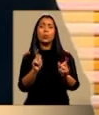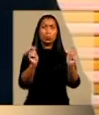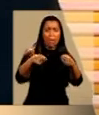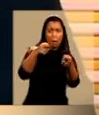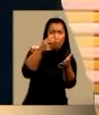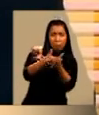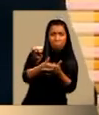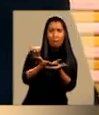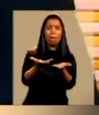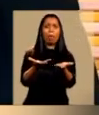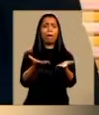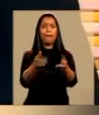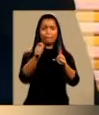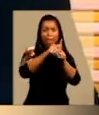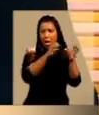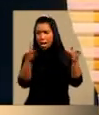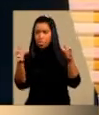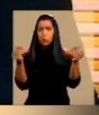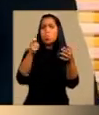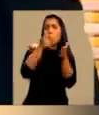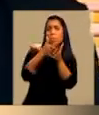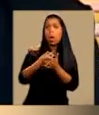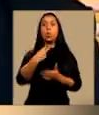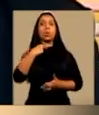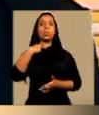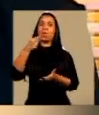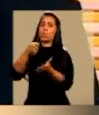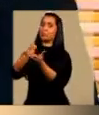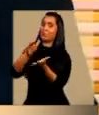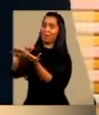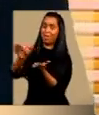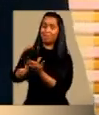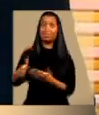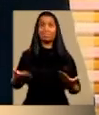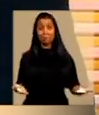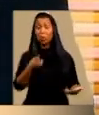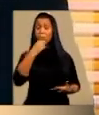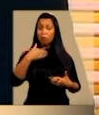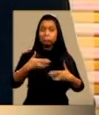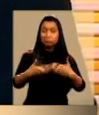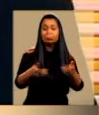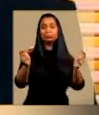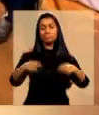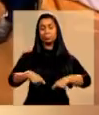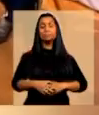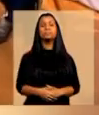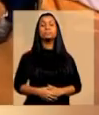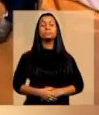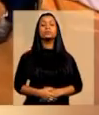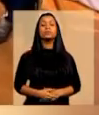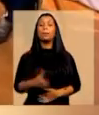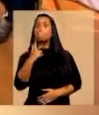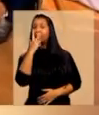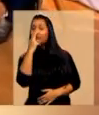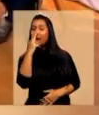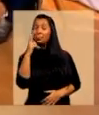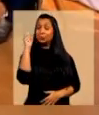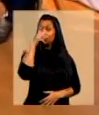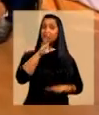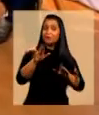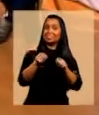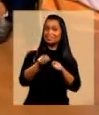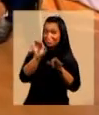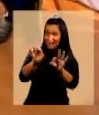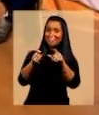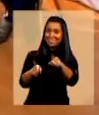o que ele pode gastar em cada período do mês e o que ele não pode gastar. Acredito que seja um bom passo por aí. Diego, pode parecer difícil,